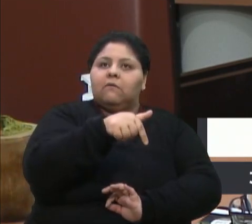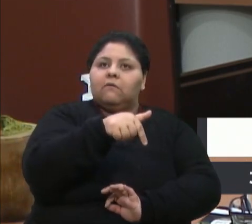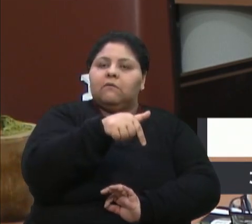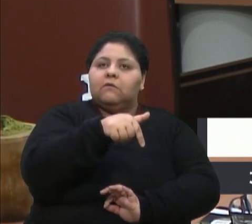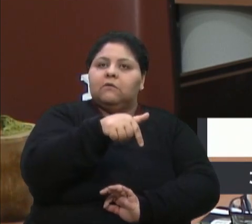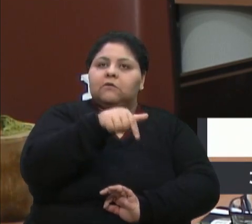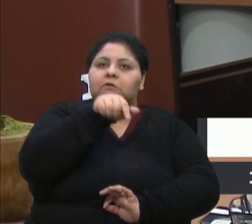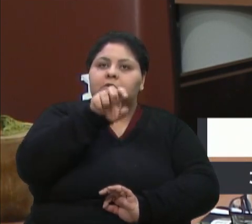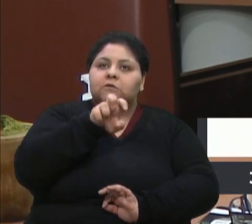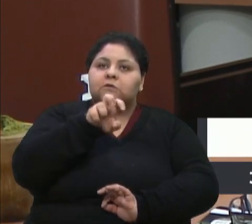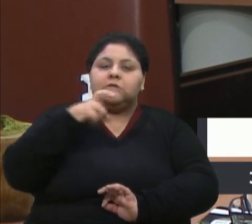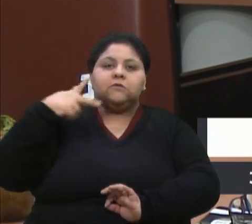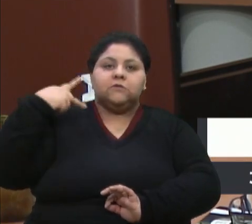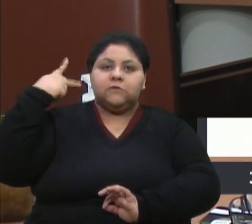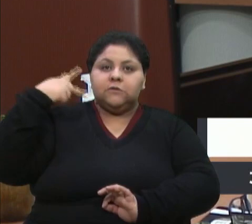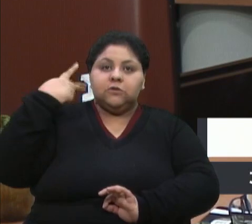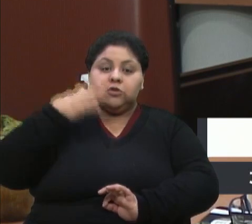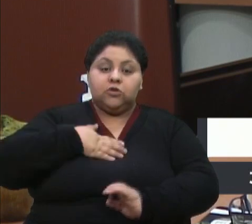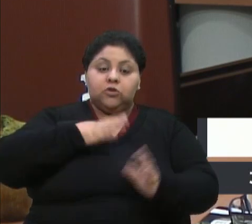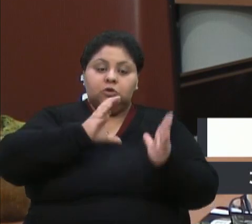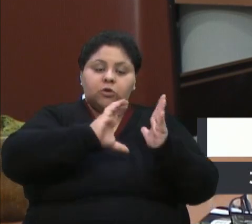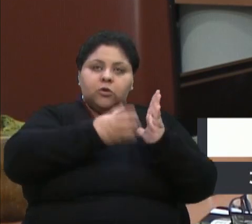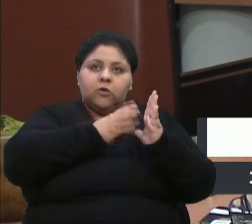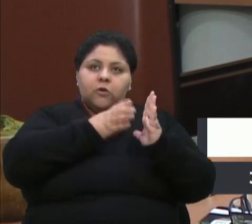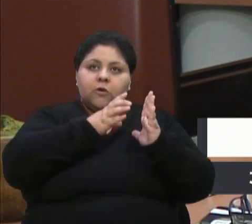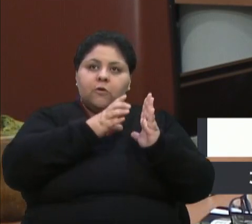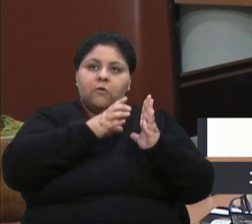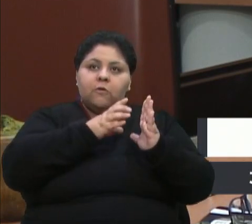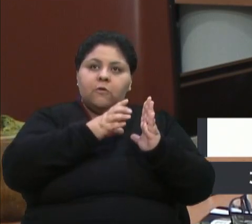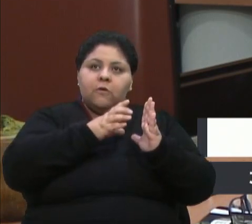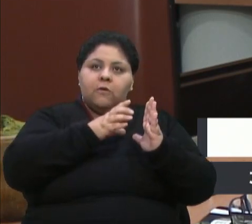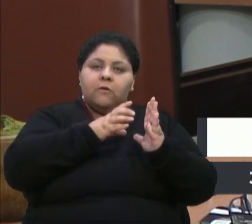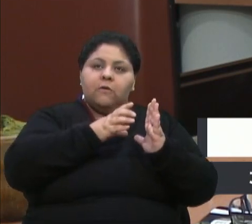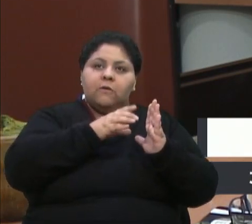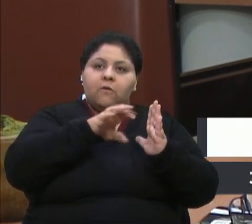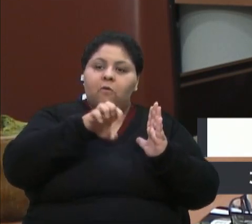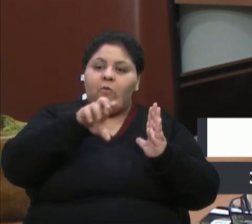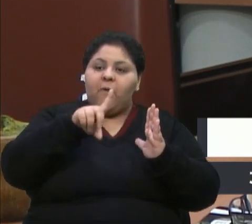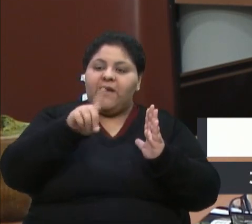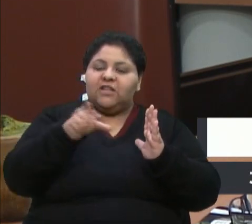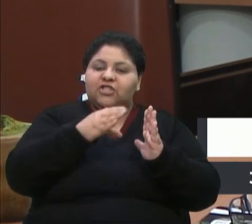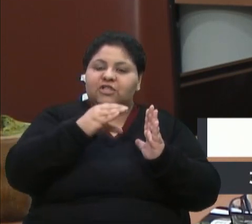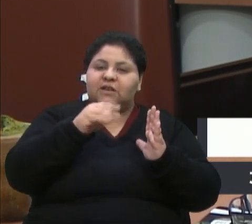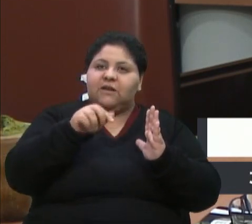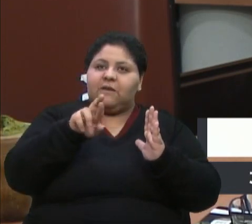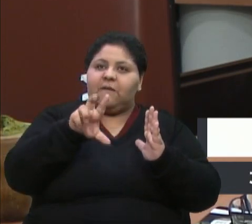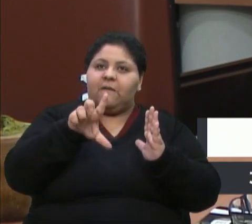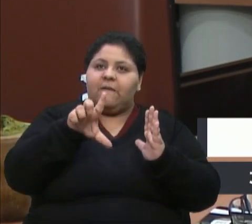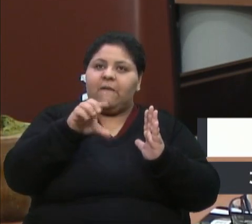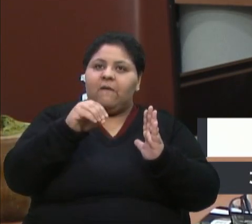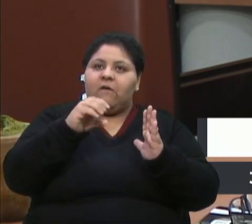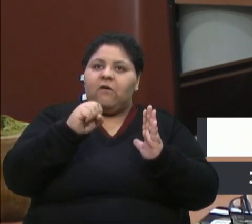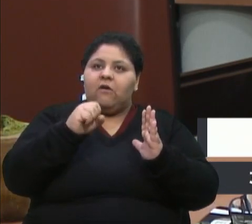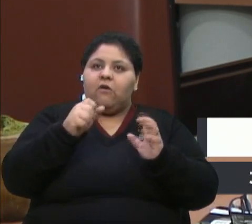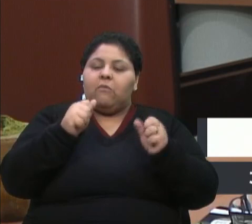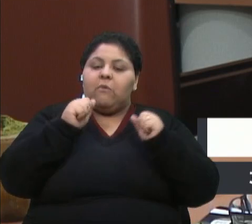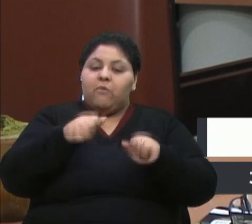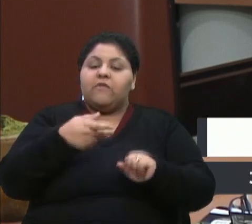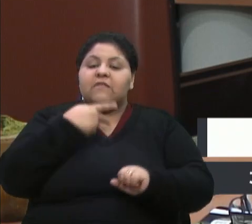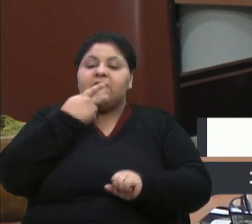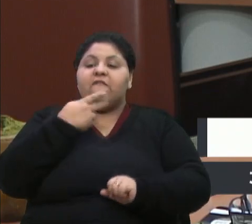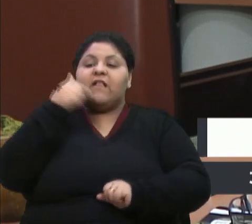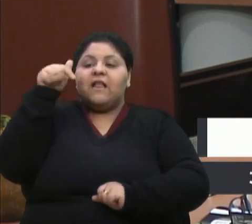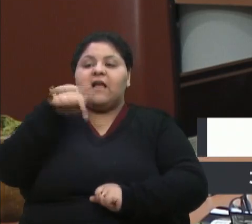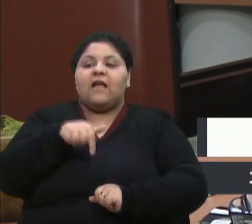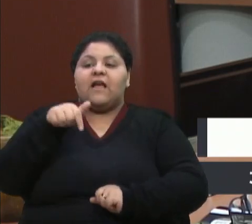5 vereadores do meu partido, ele me ofereceu espaço, eu nunca vou esquecer, para poder me manifestar aqui, com